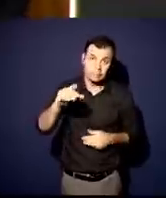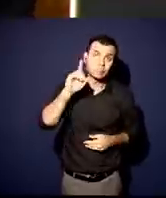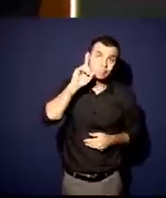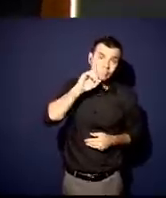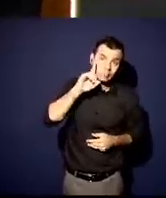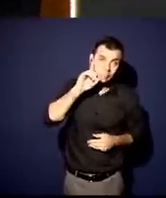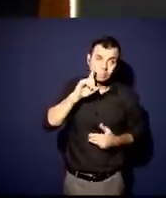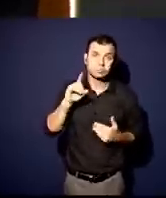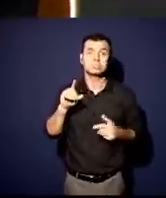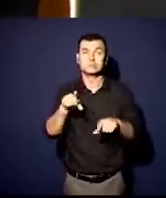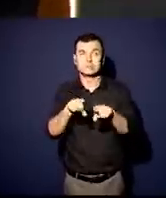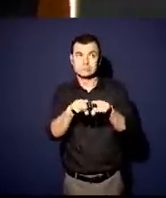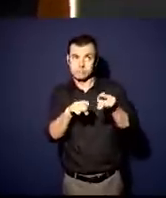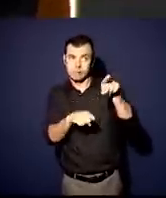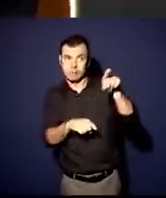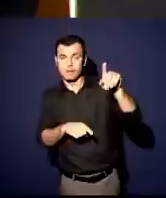né?